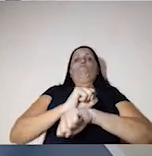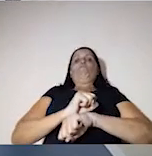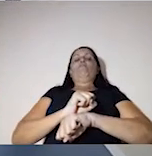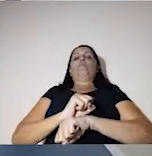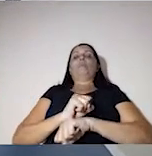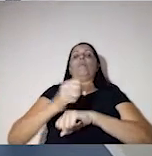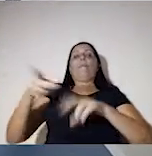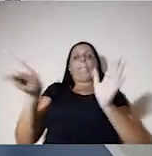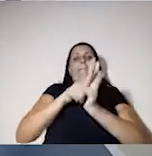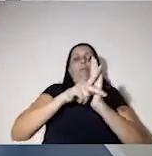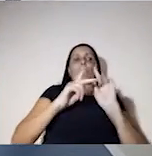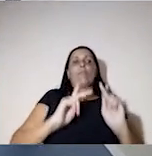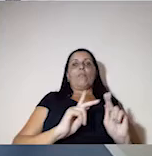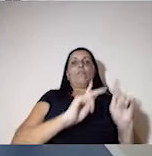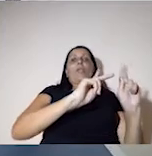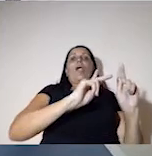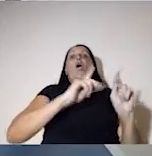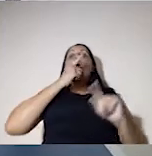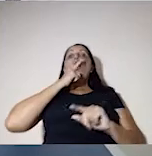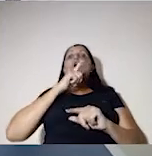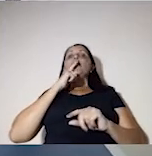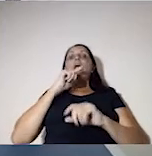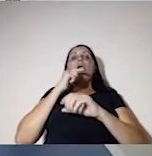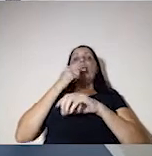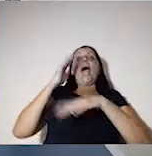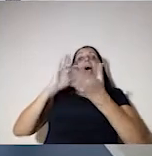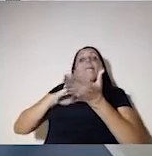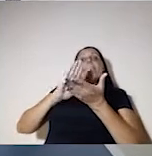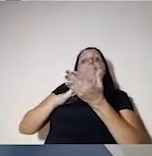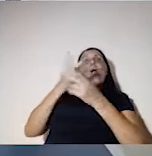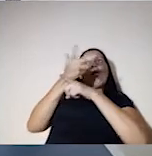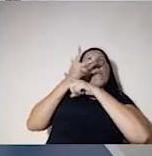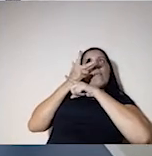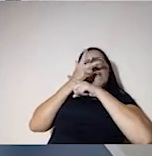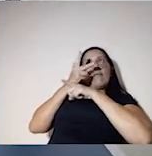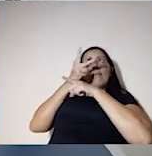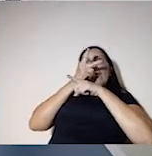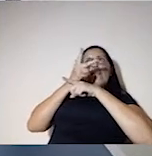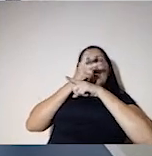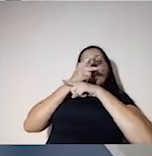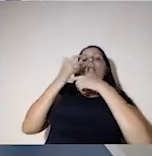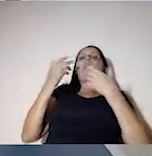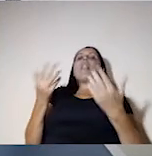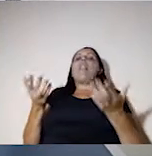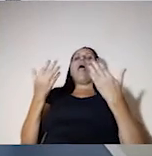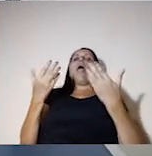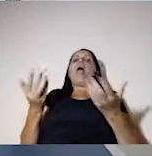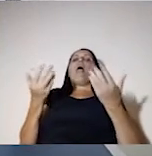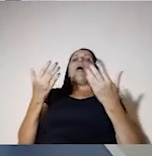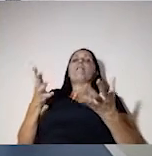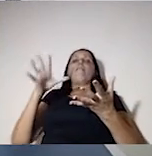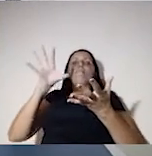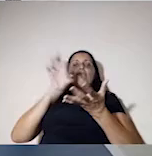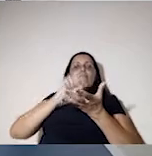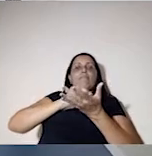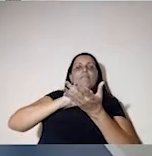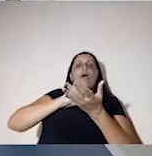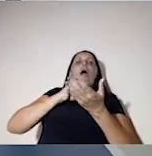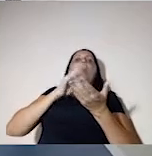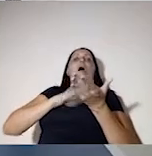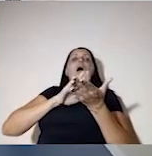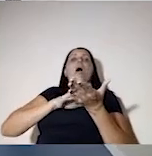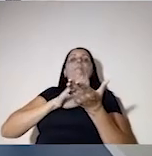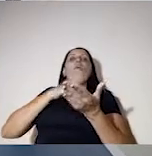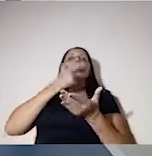tem estabilizador embutido próprio. Você consegue filmar na mão muito facilmente, são câmeras leves, com